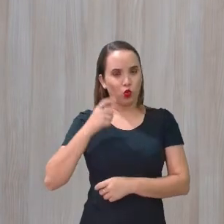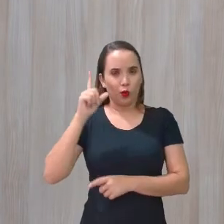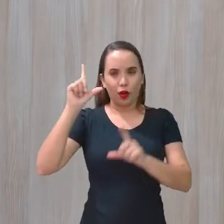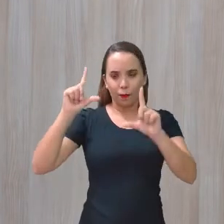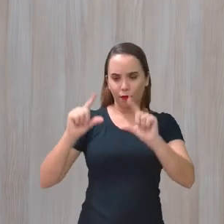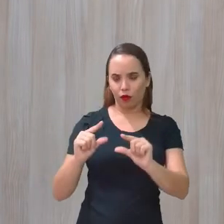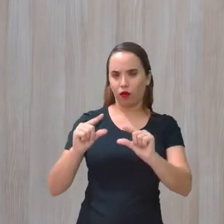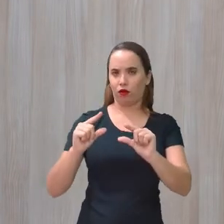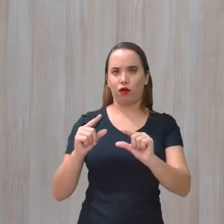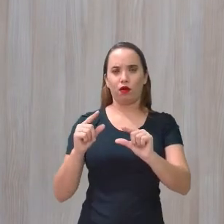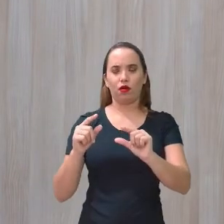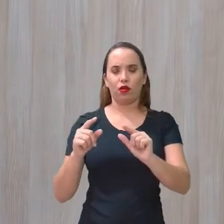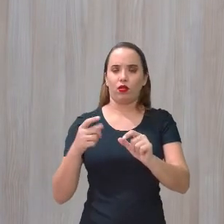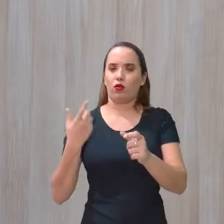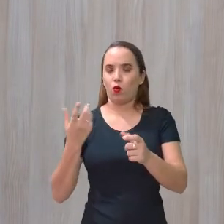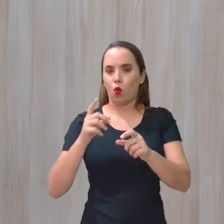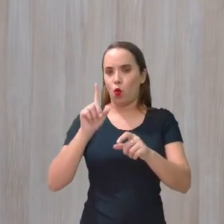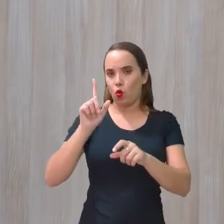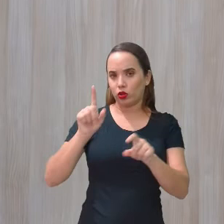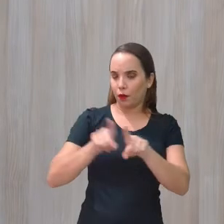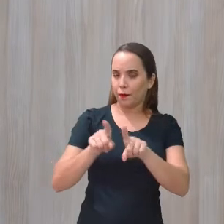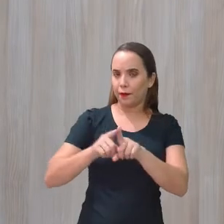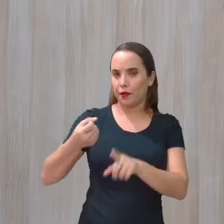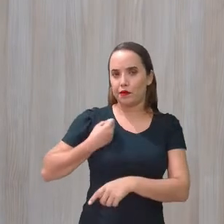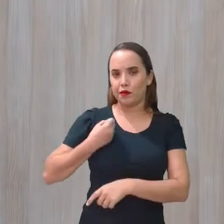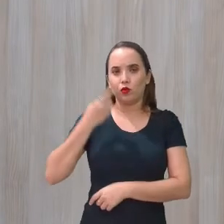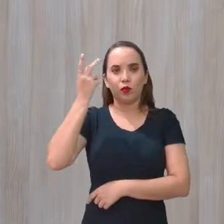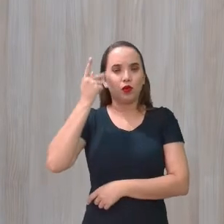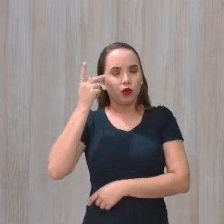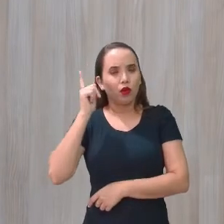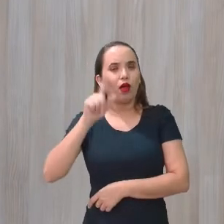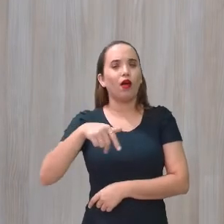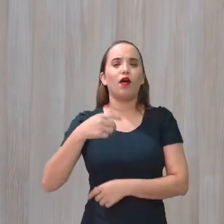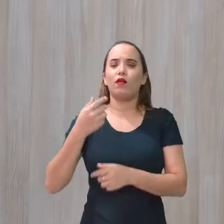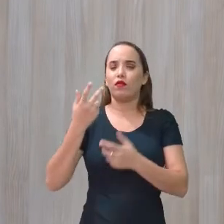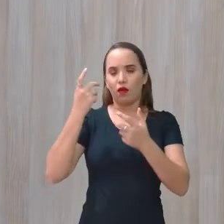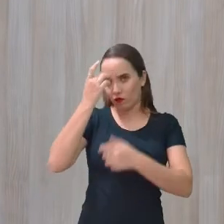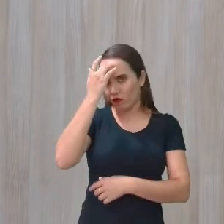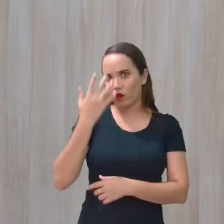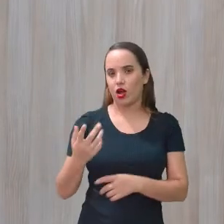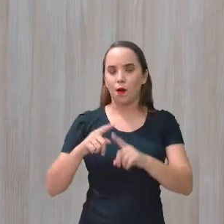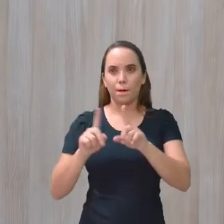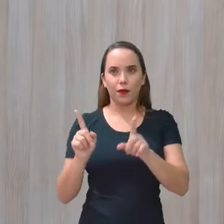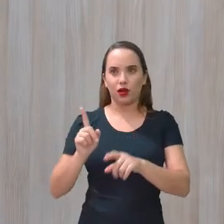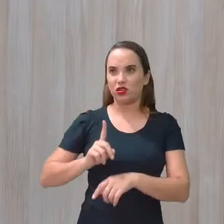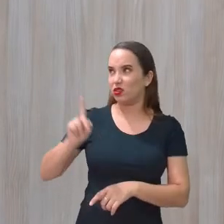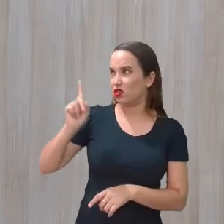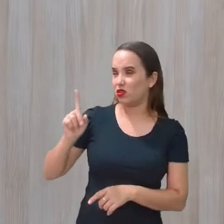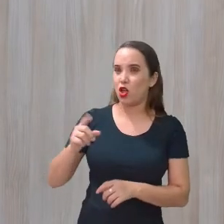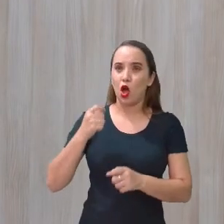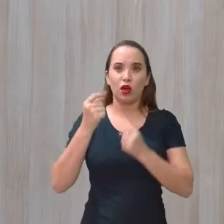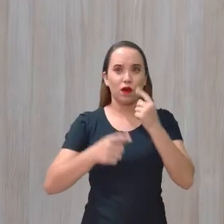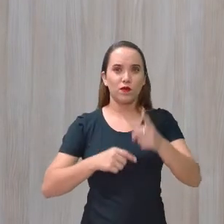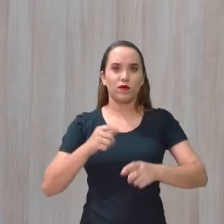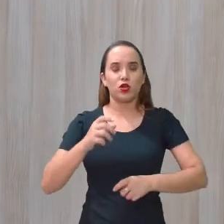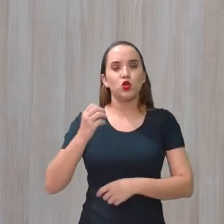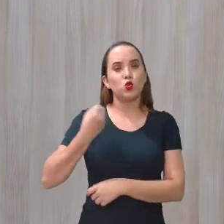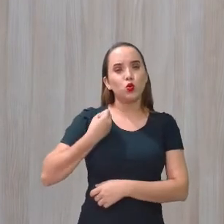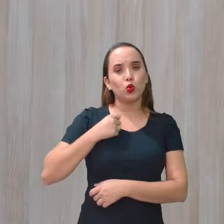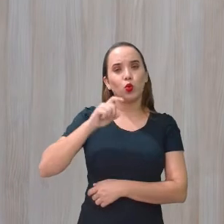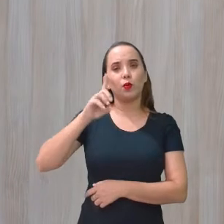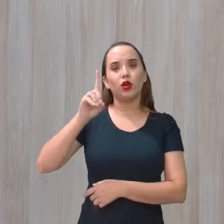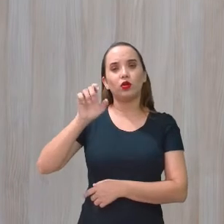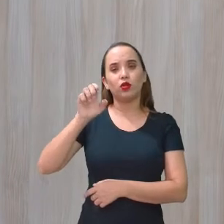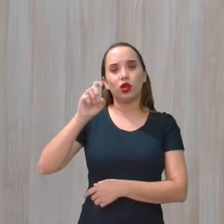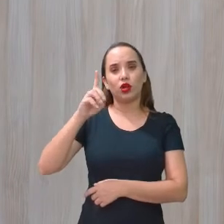exemplo, números na forma decimal, número na forma fracionária, você tem uma dificuldade um pouco maior, tá certo? Então,